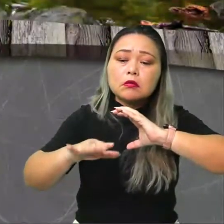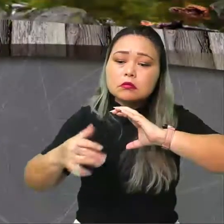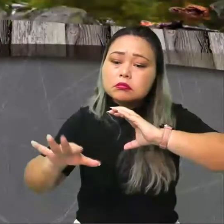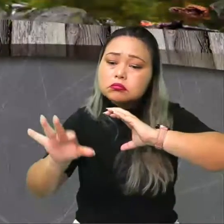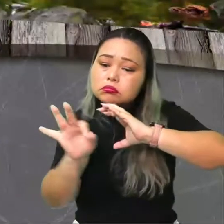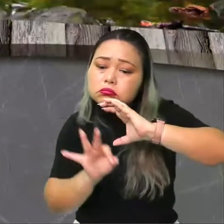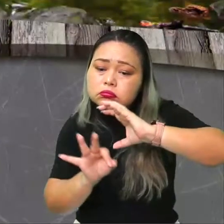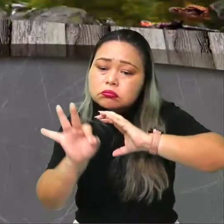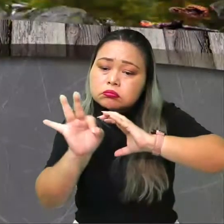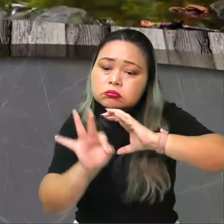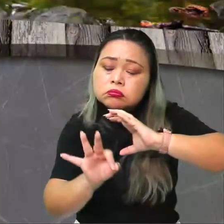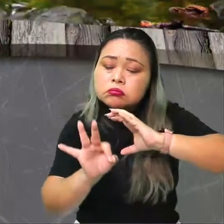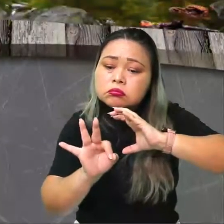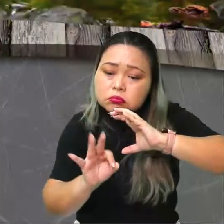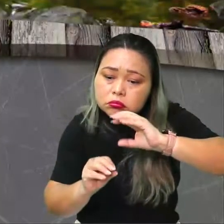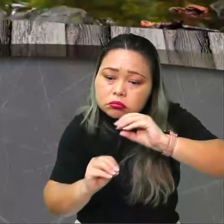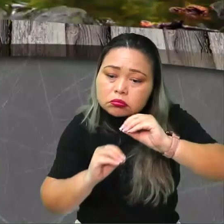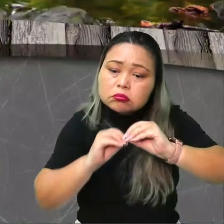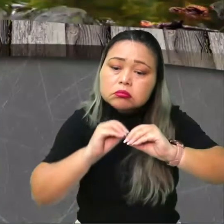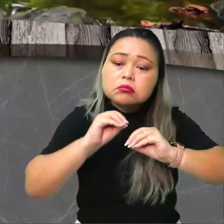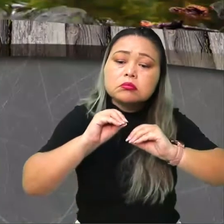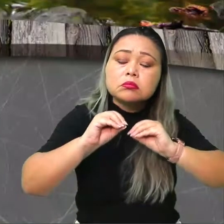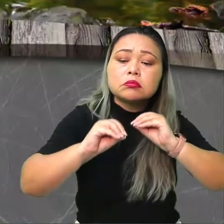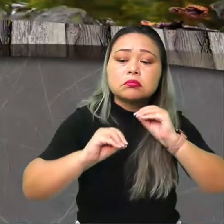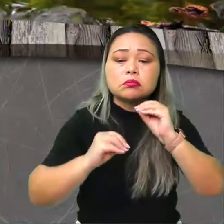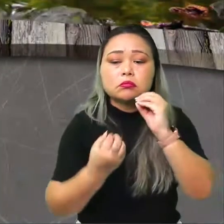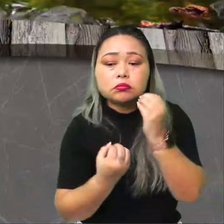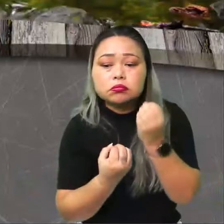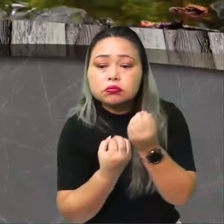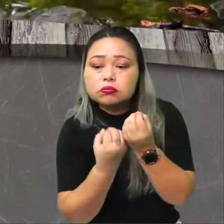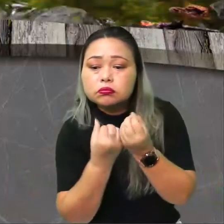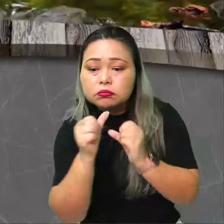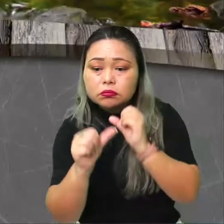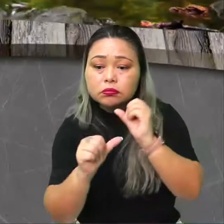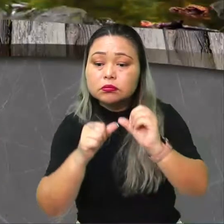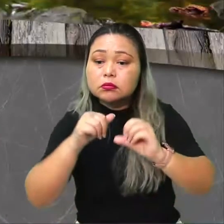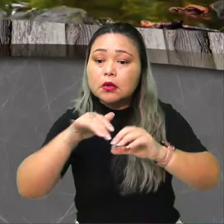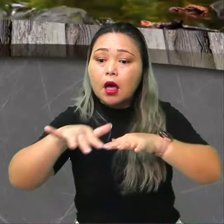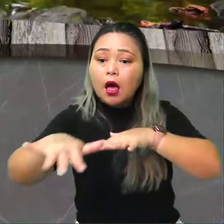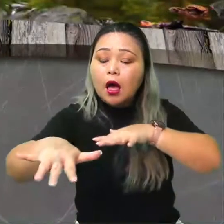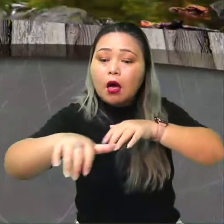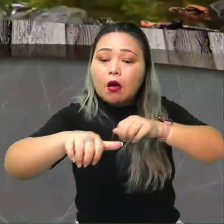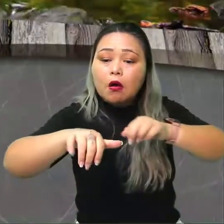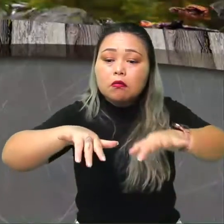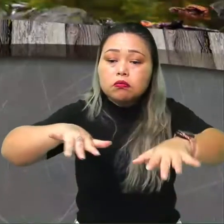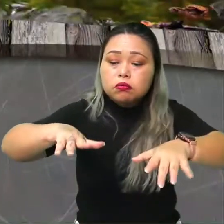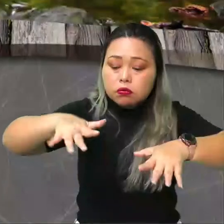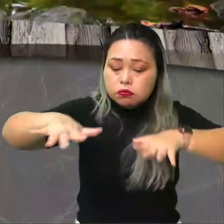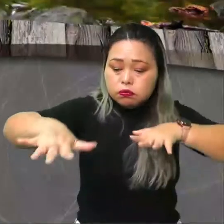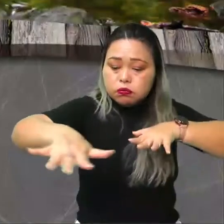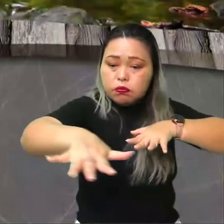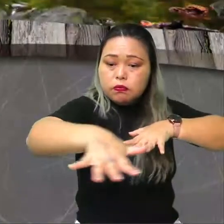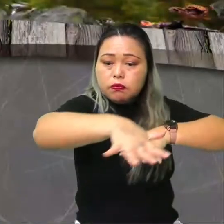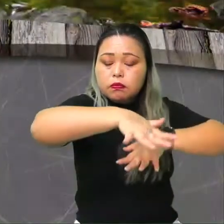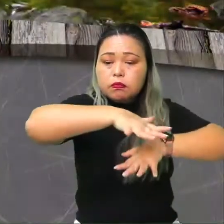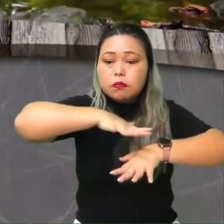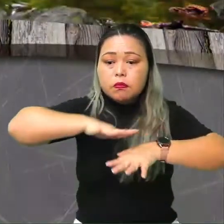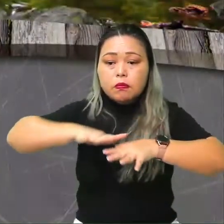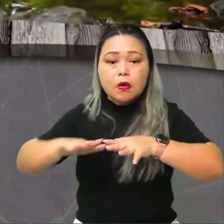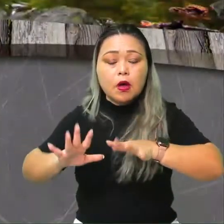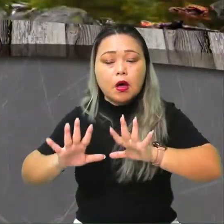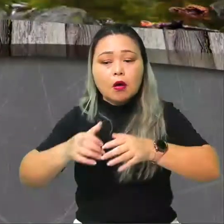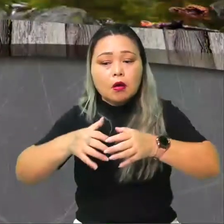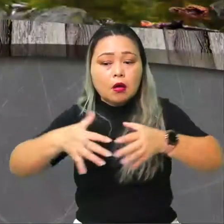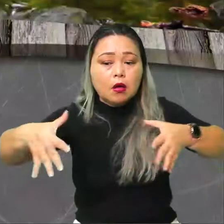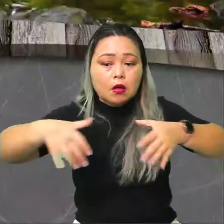seres formados começaram a se reproduzir, se desenvolver, aumentando aquela sua população ali. E aí, quando